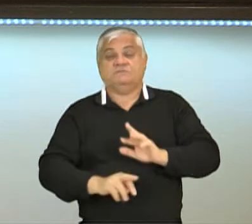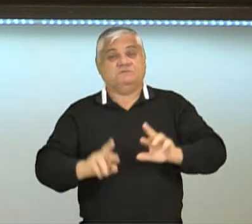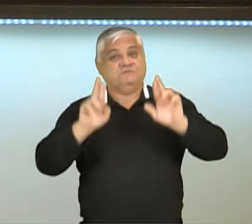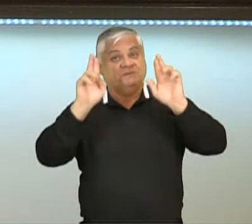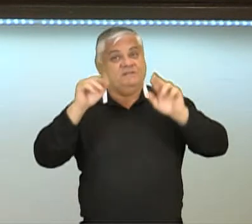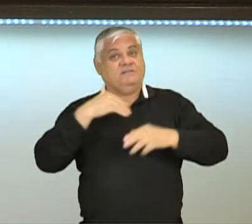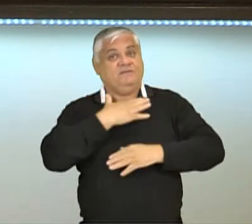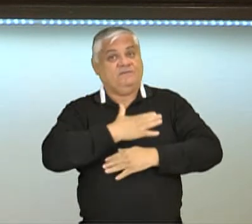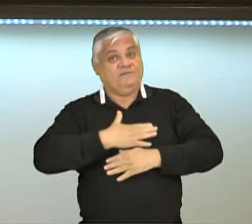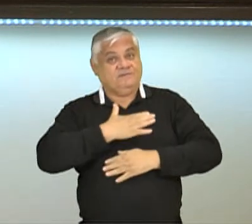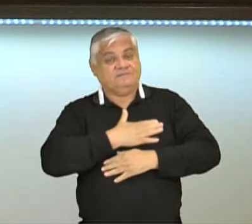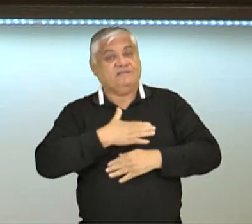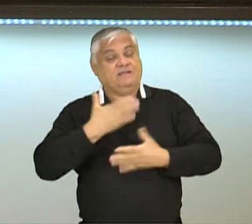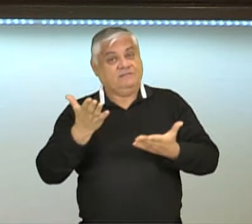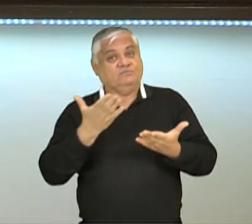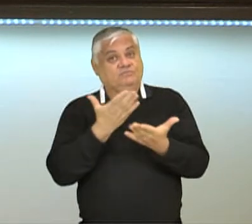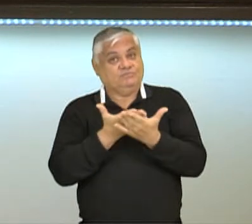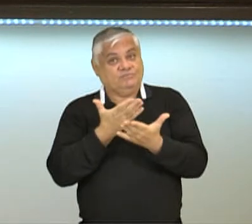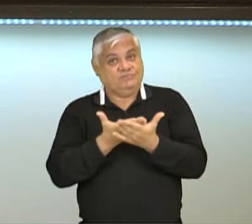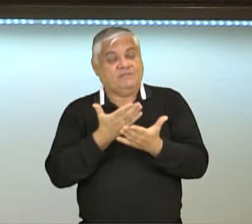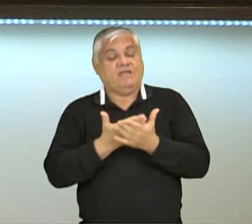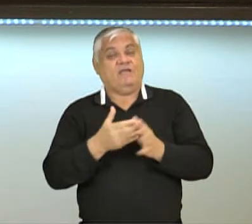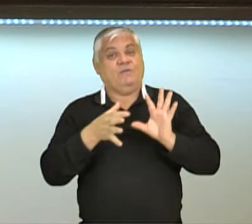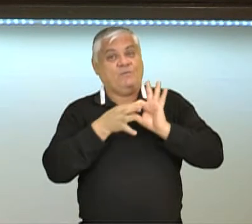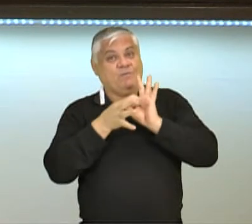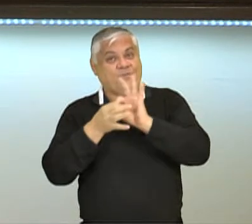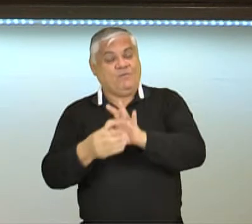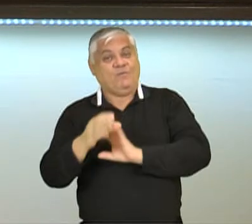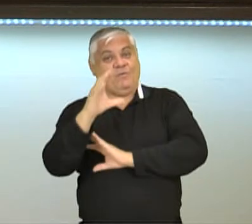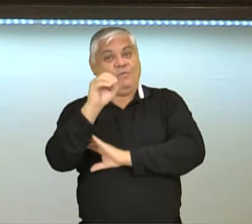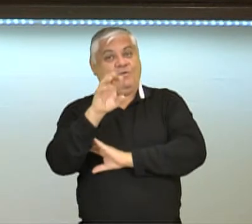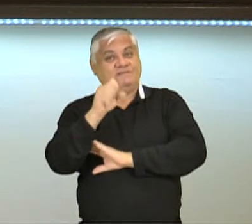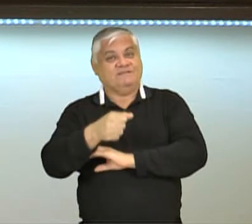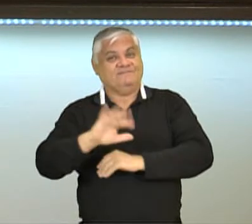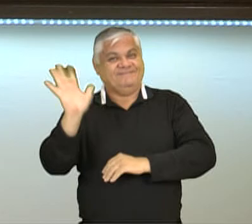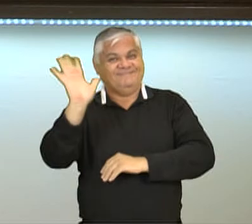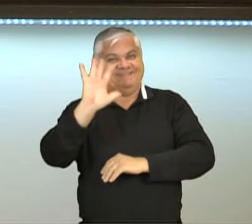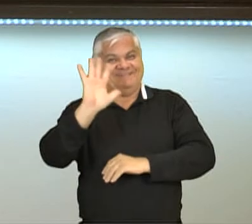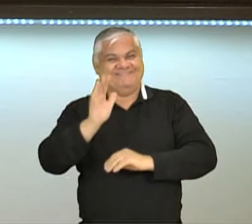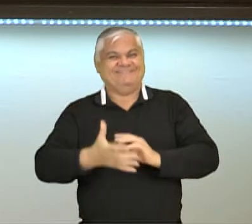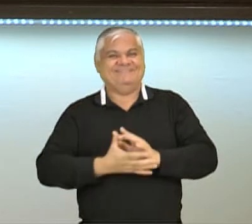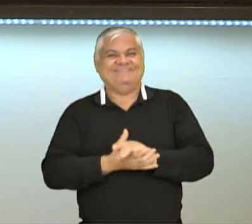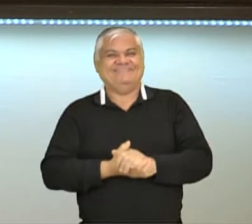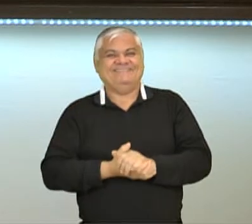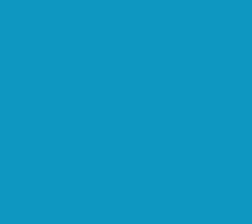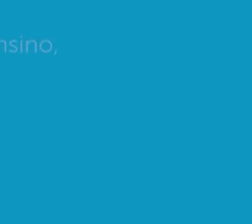espero que vocês tenham gostado de estudar coesão e até breve.